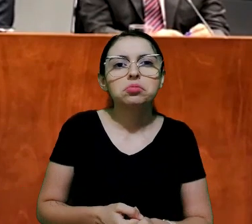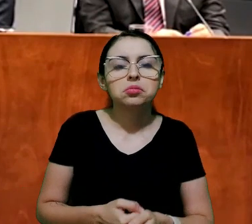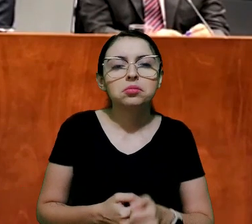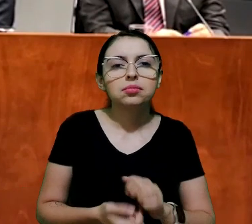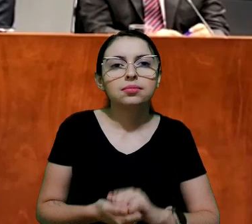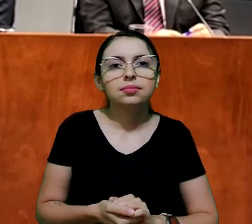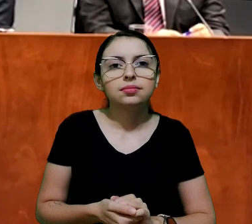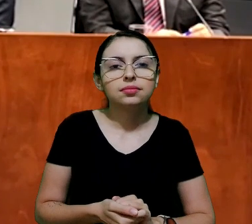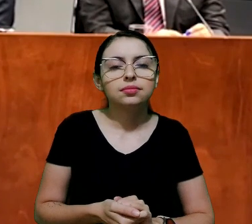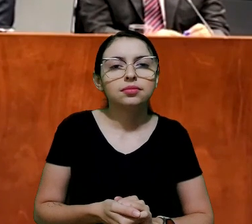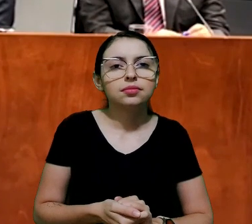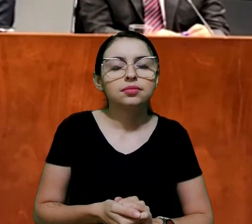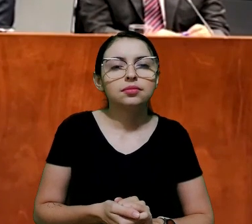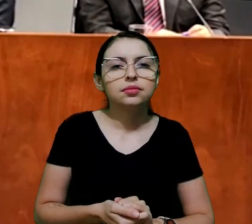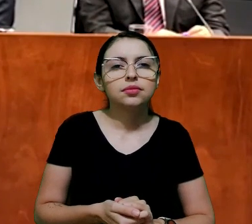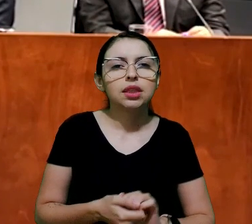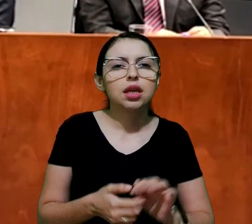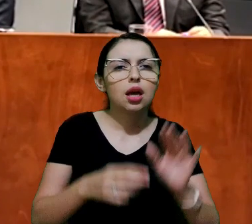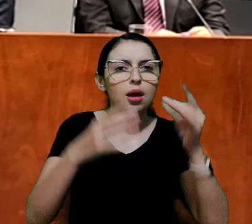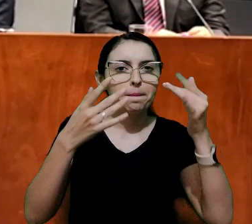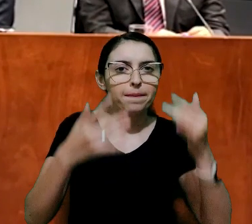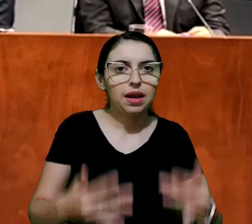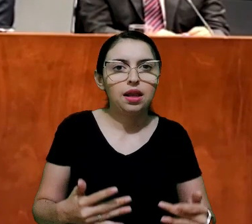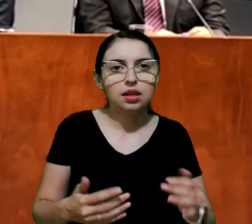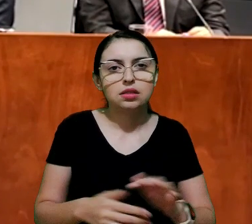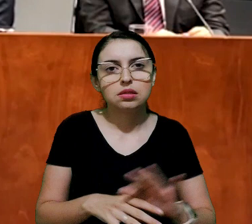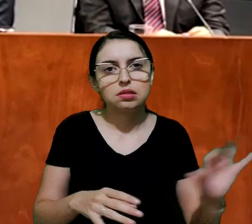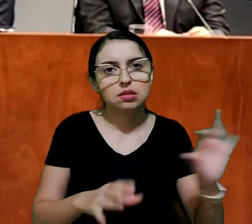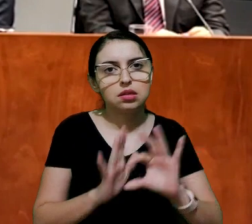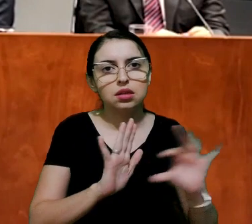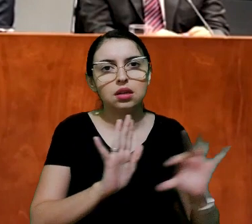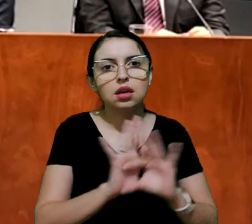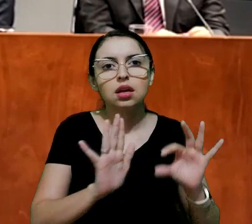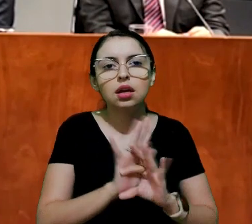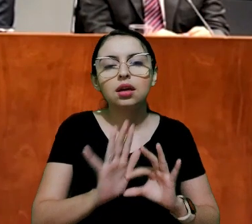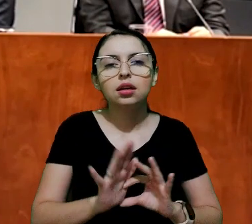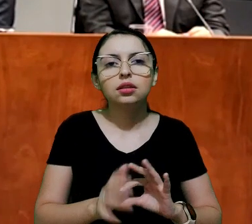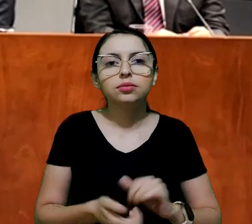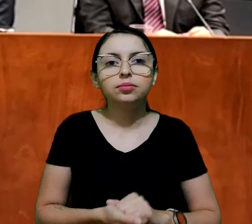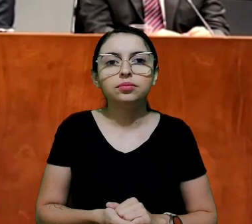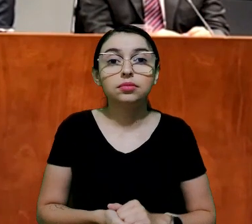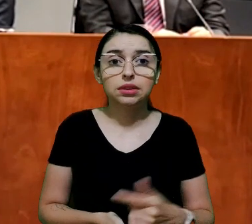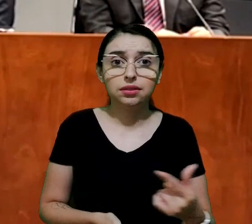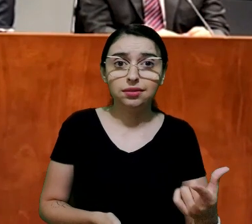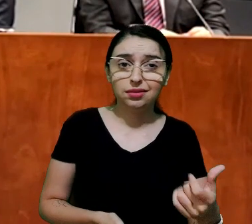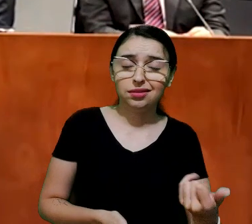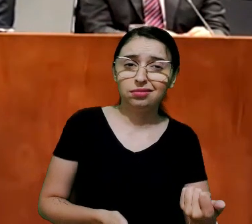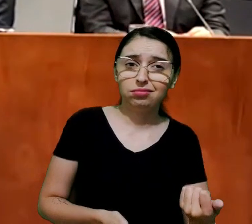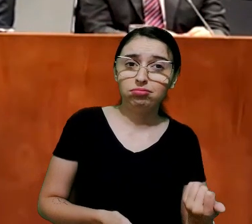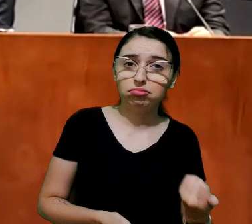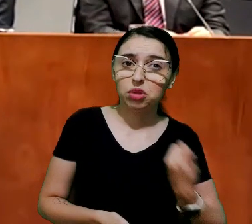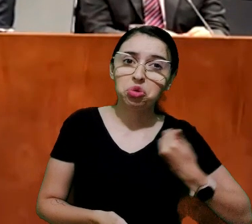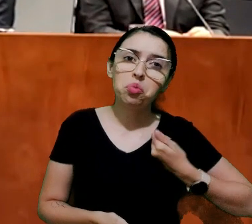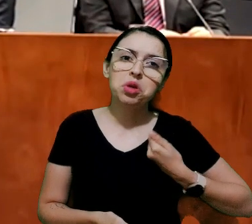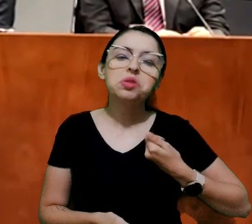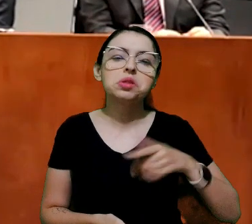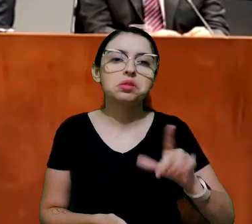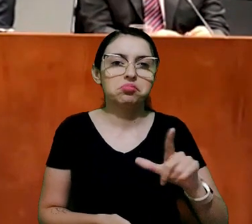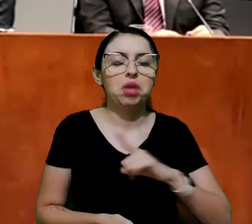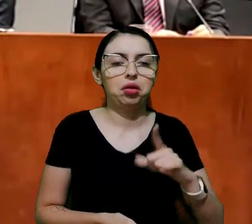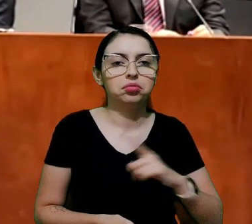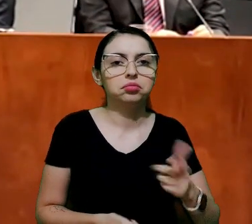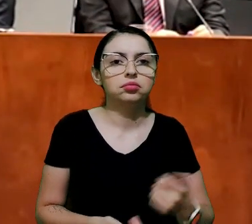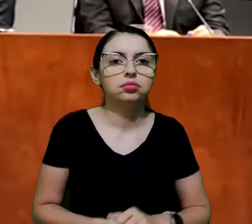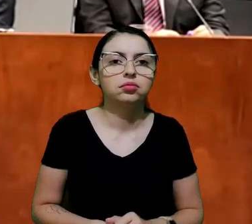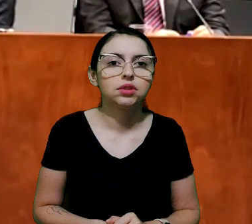o sorteio. Mariana, você já tem a forma de sorteio? Vamos sortear pela lista, pode ser? Pode. O presencial a gente faz pela lista,